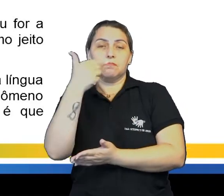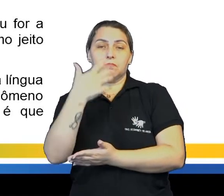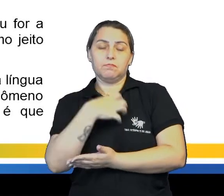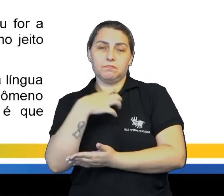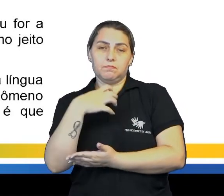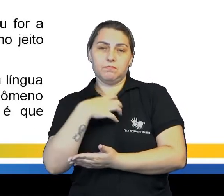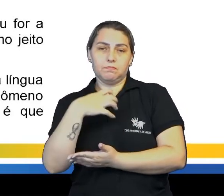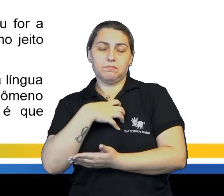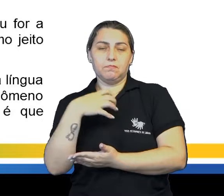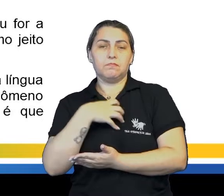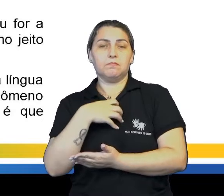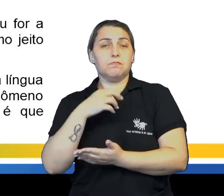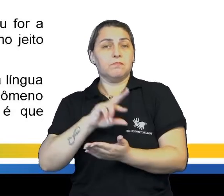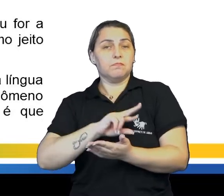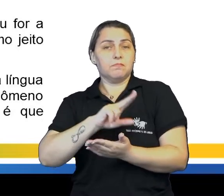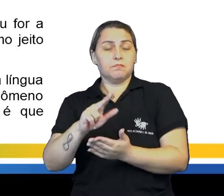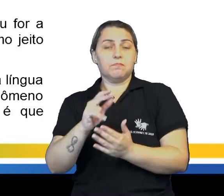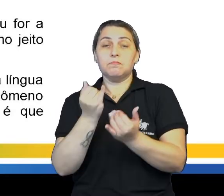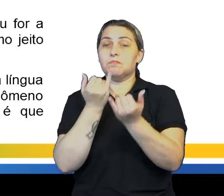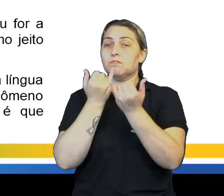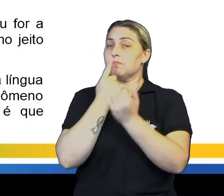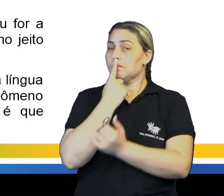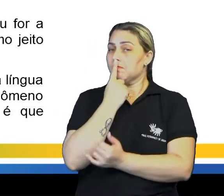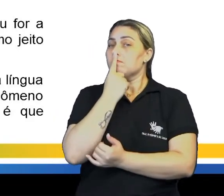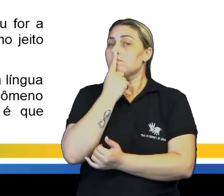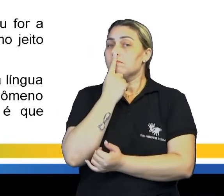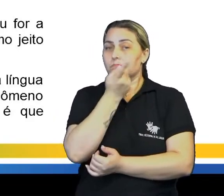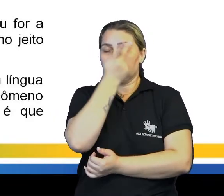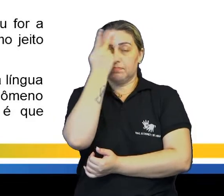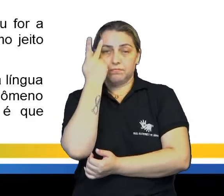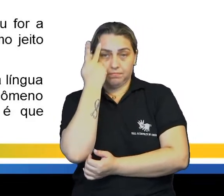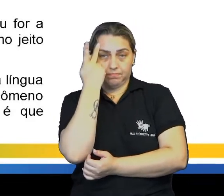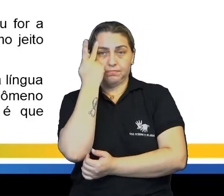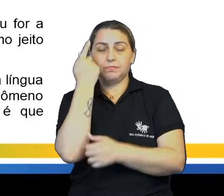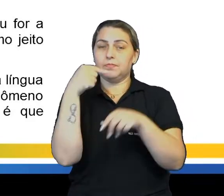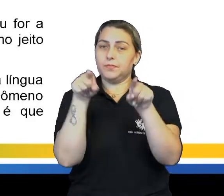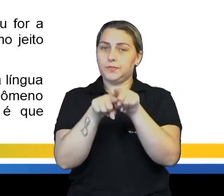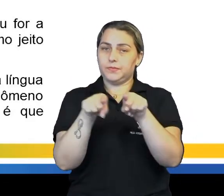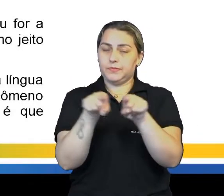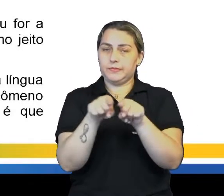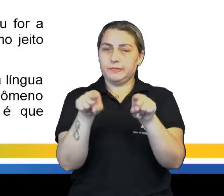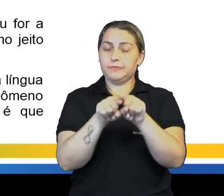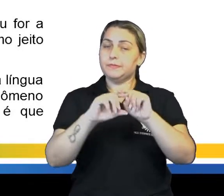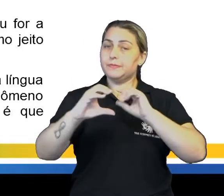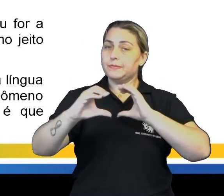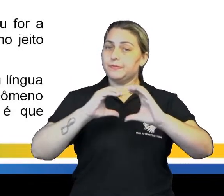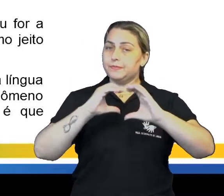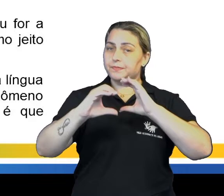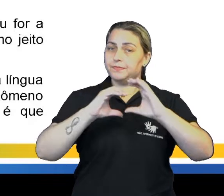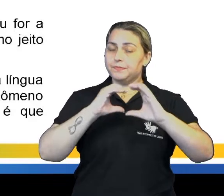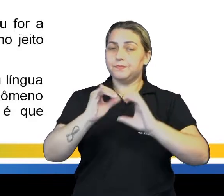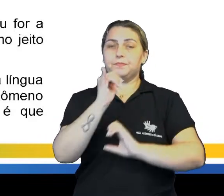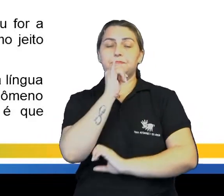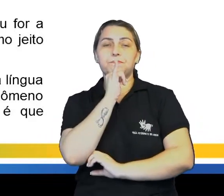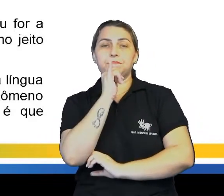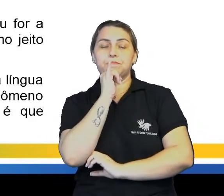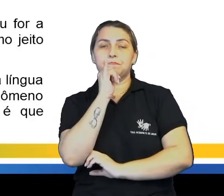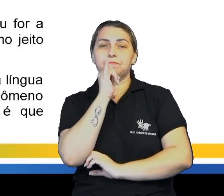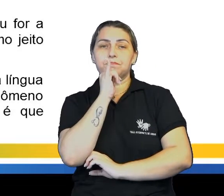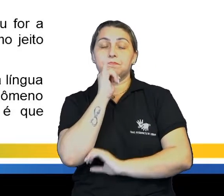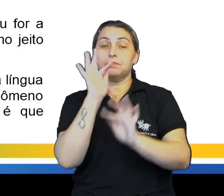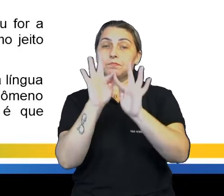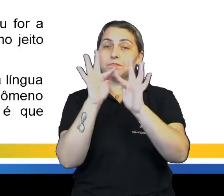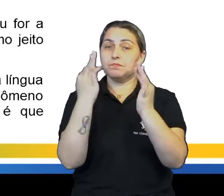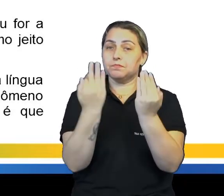em função dos diferentes graus de intimidade entre as pessoas e da situação comunicativa, como, por exemplo,